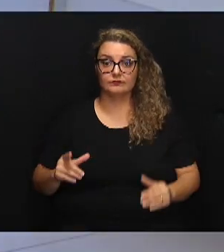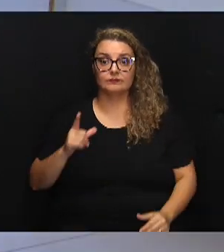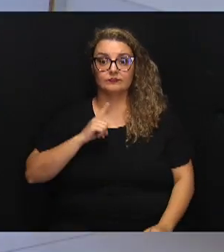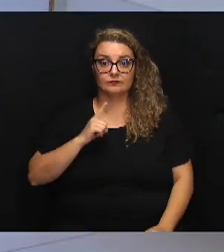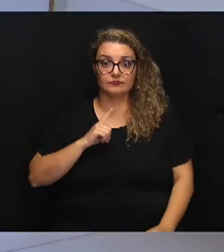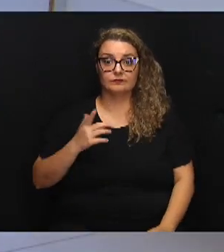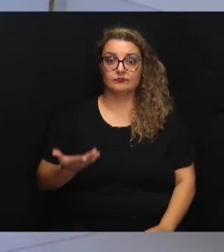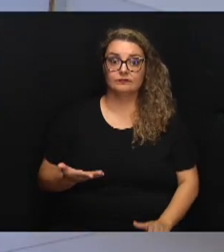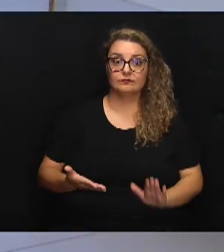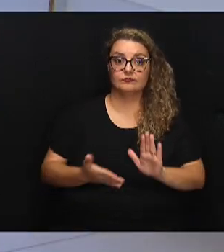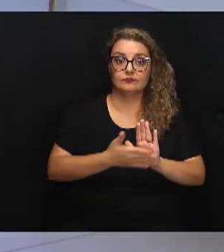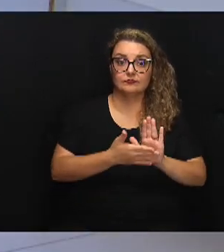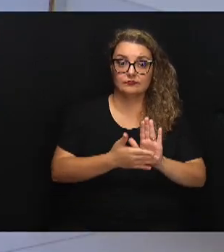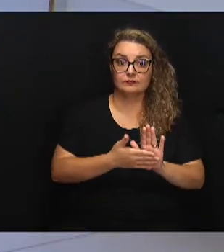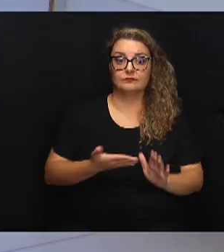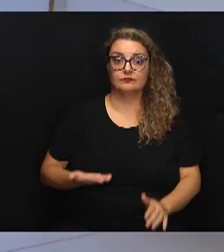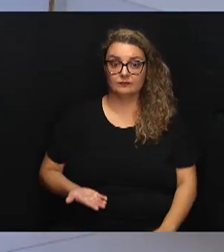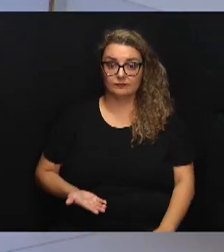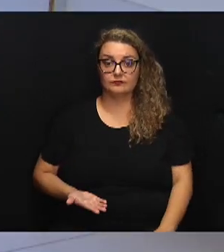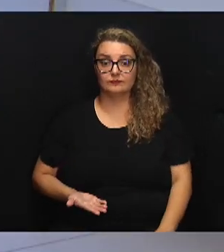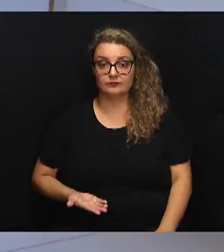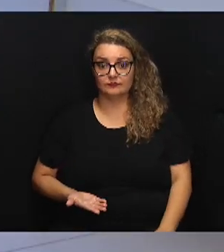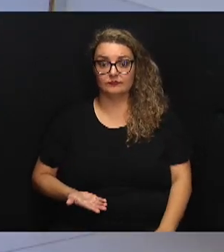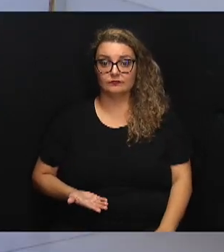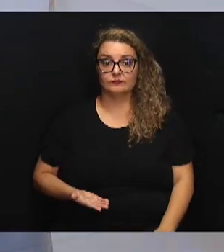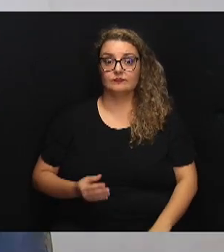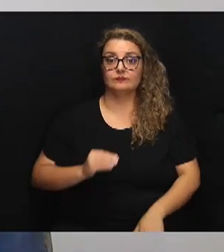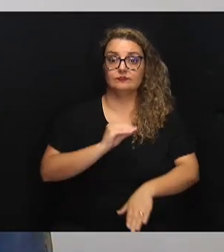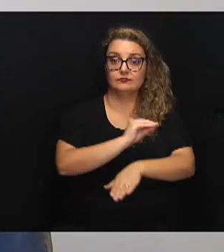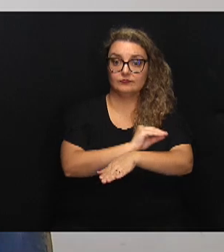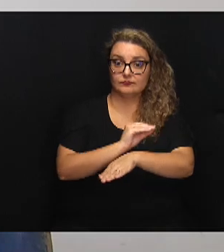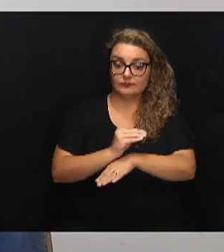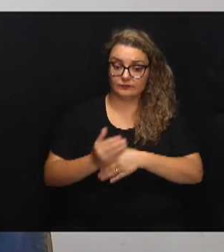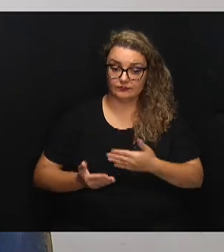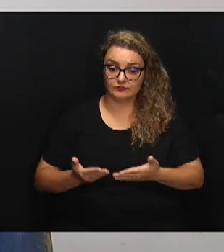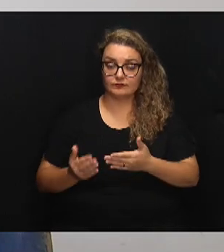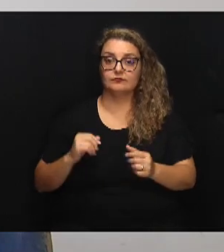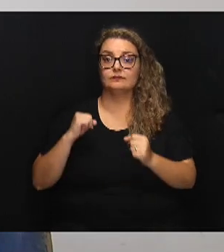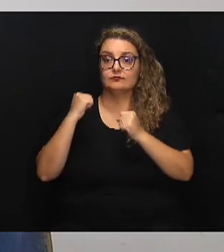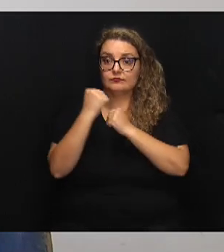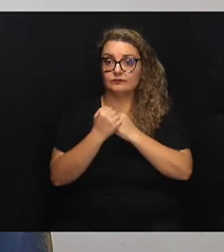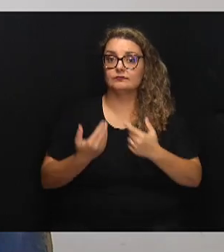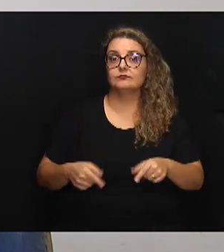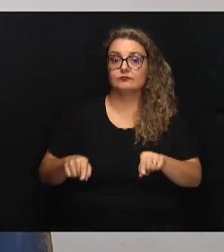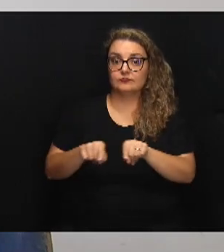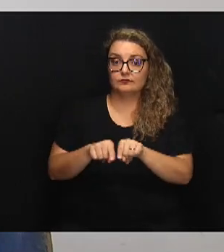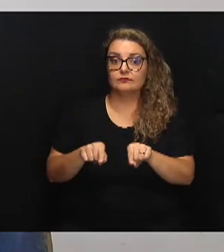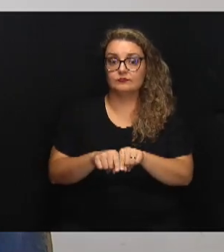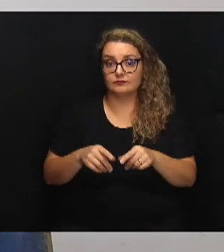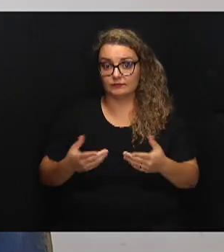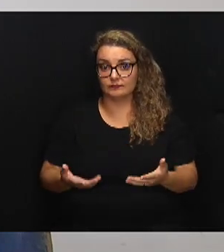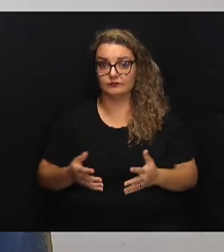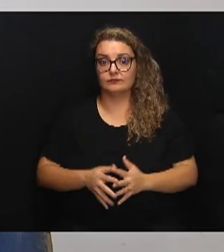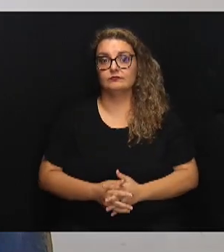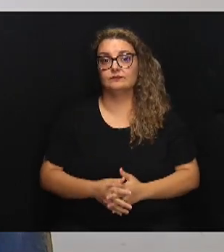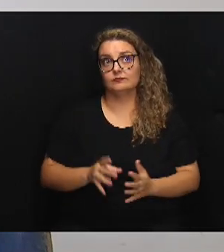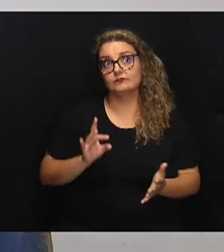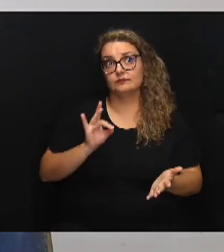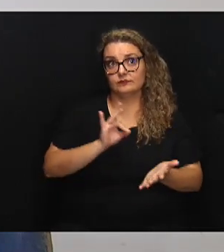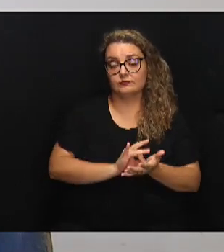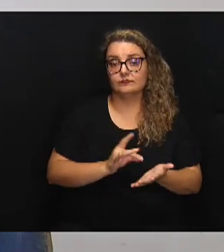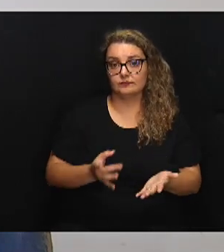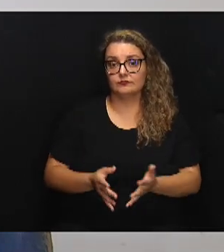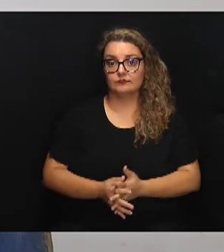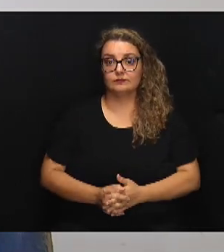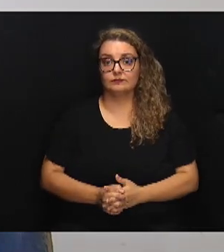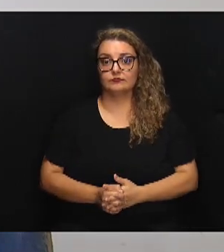uma proposta, né, de cuidado, proteção, mas também realmente